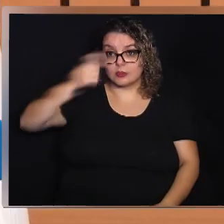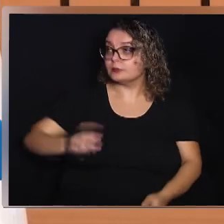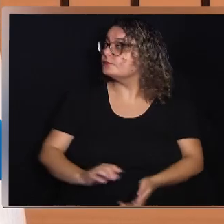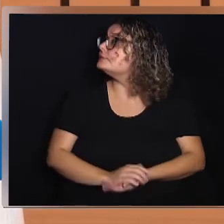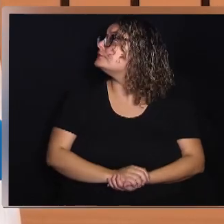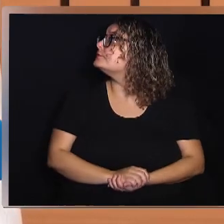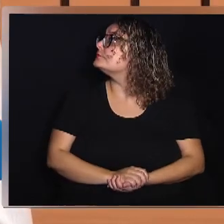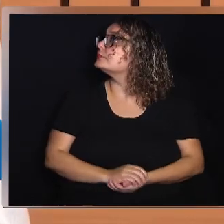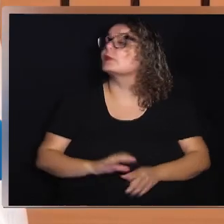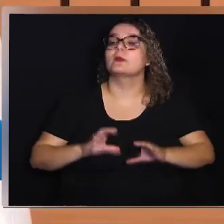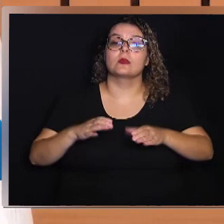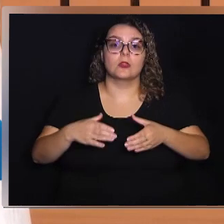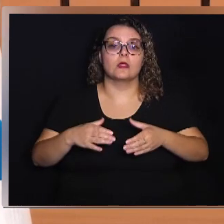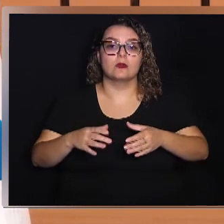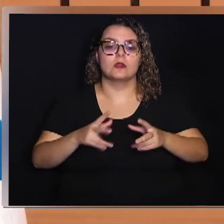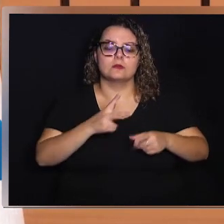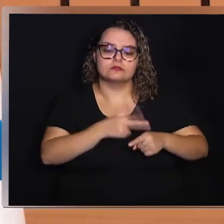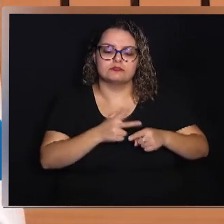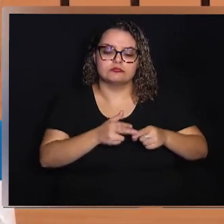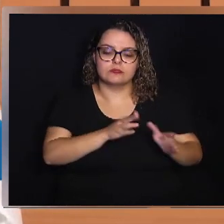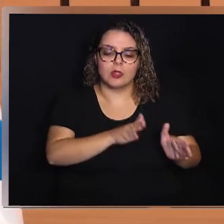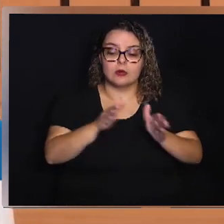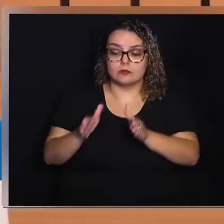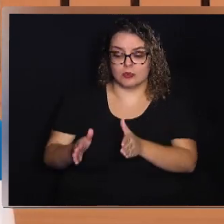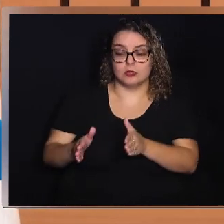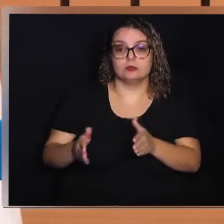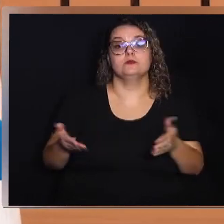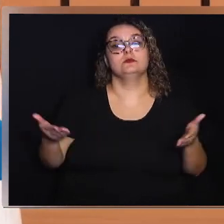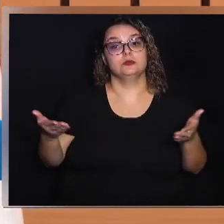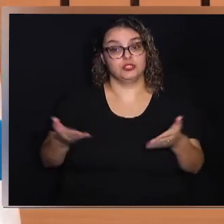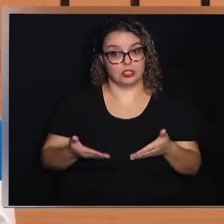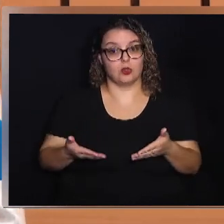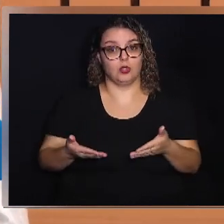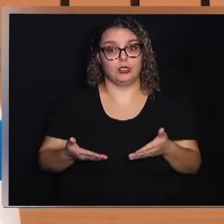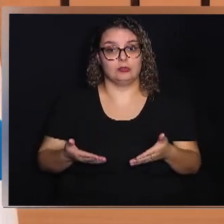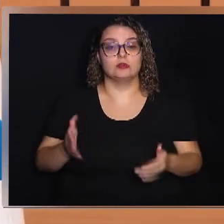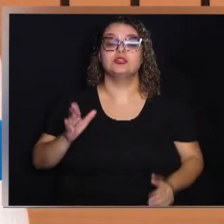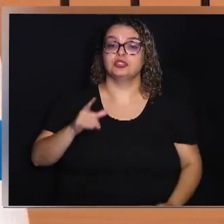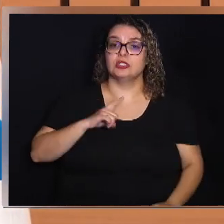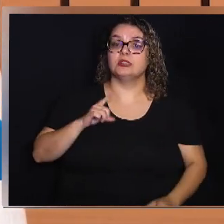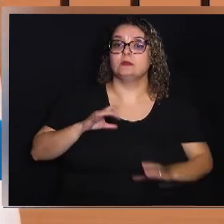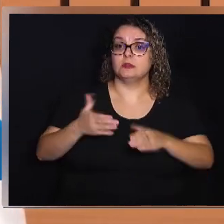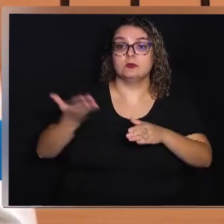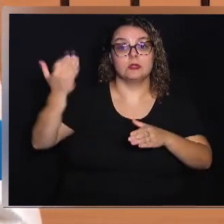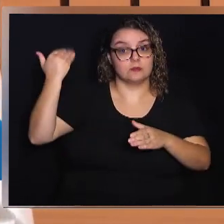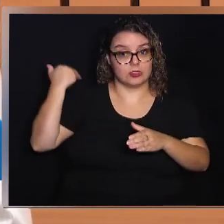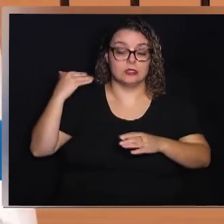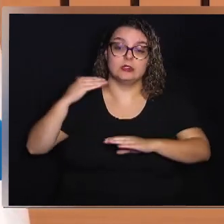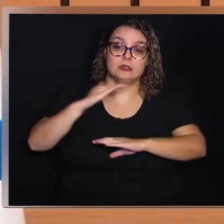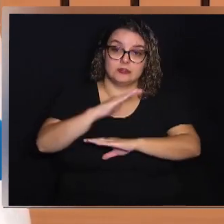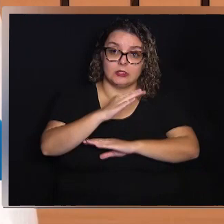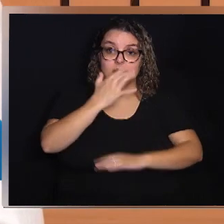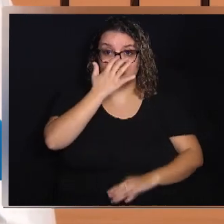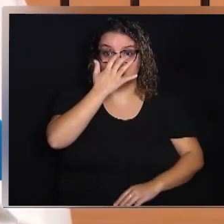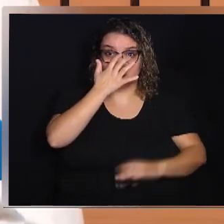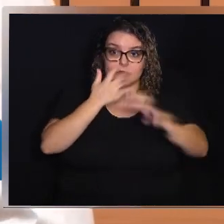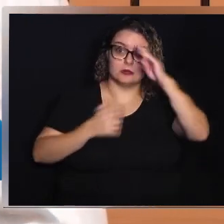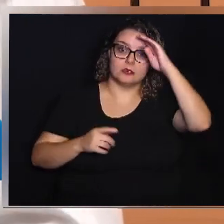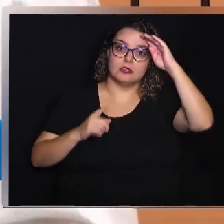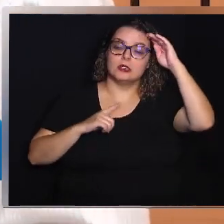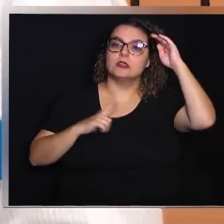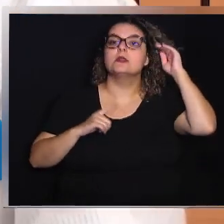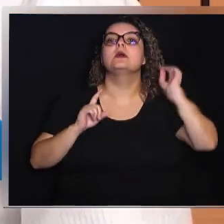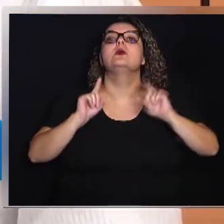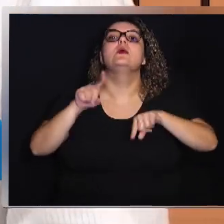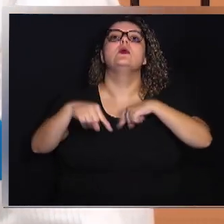Gaspar é uma comissão que fez uma fotografia de de um cenário atual já teve essa comissão no passado na Câmara